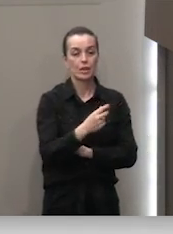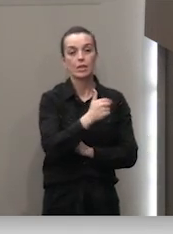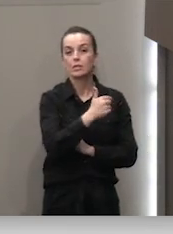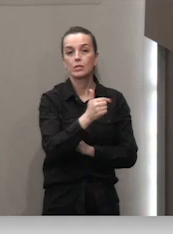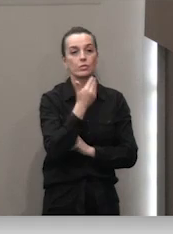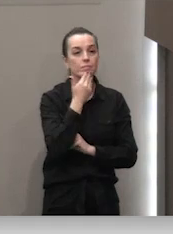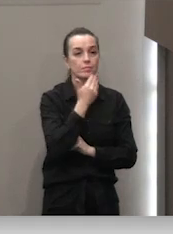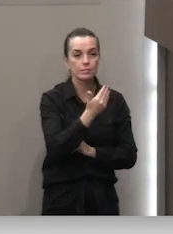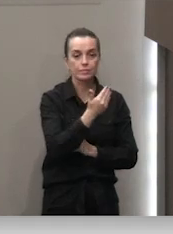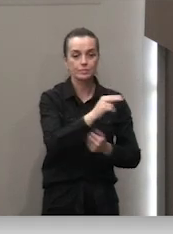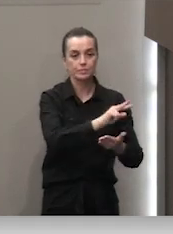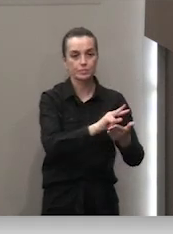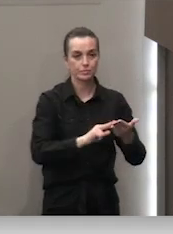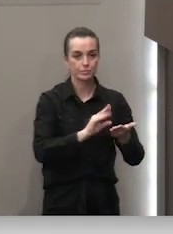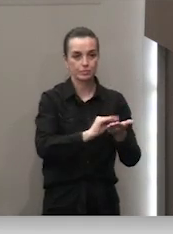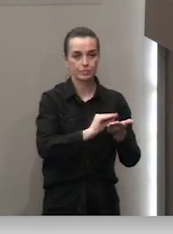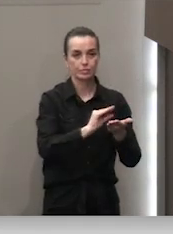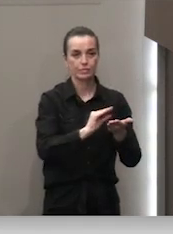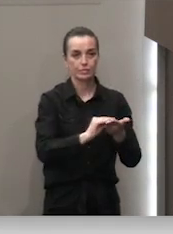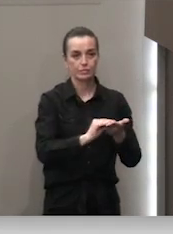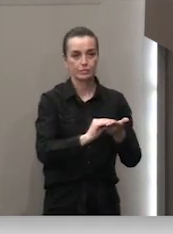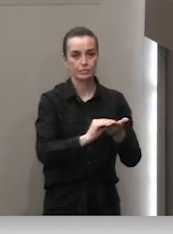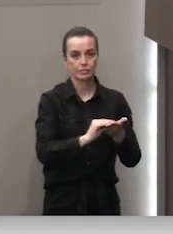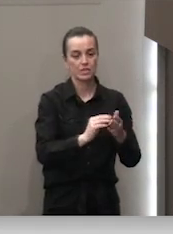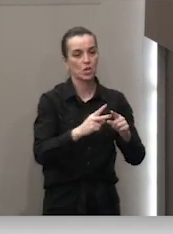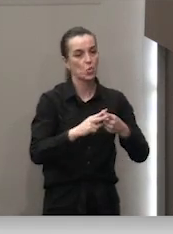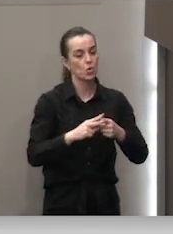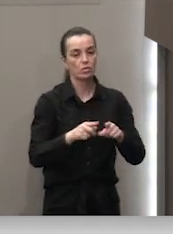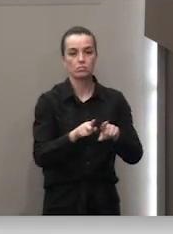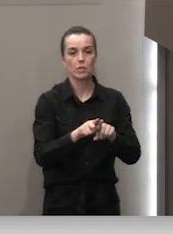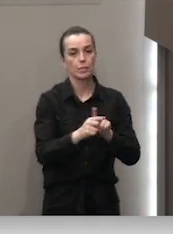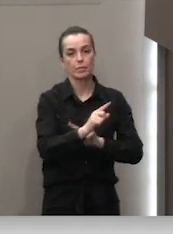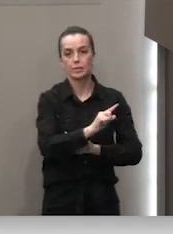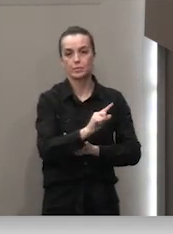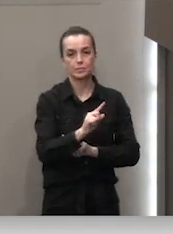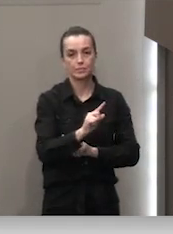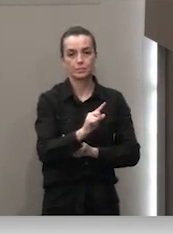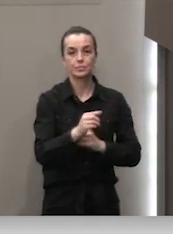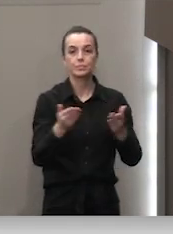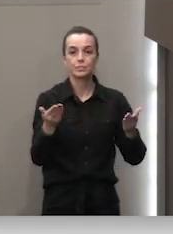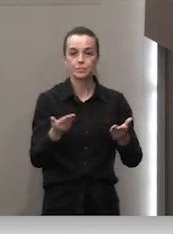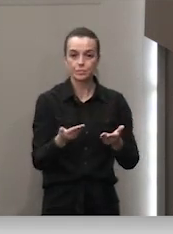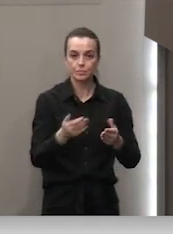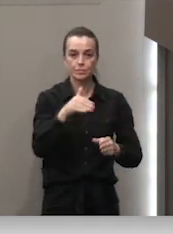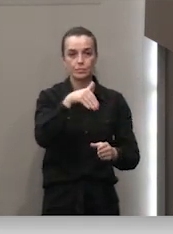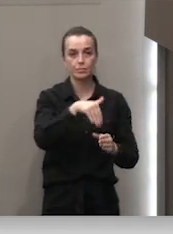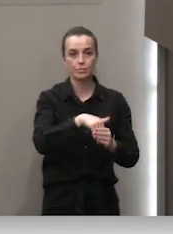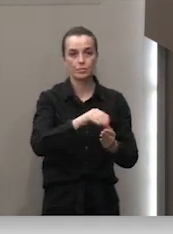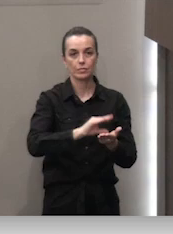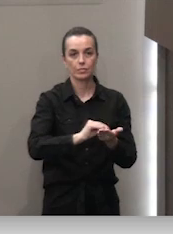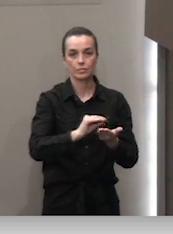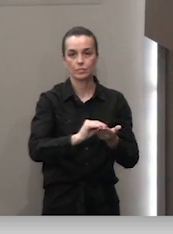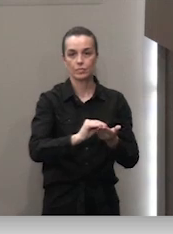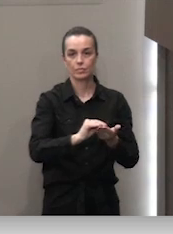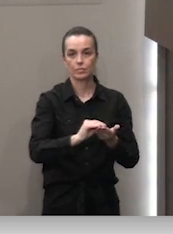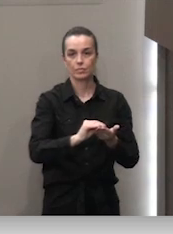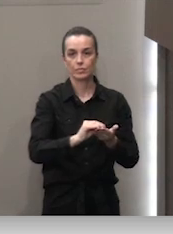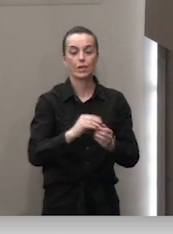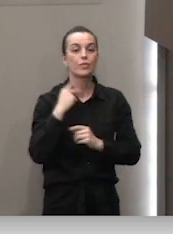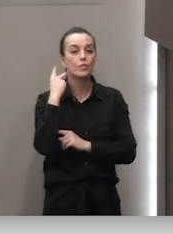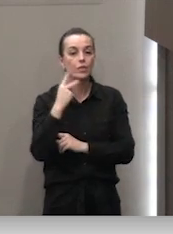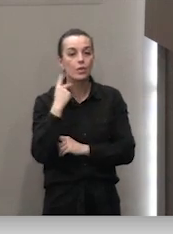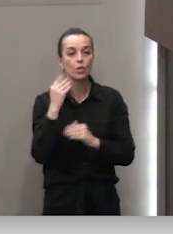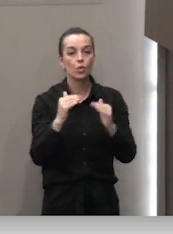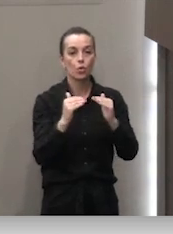havendo requerimento de leitura da ata nem retificações a fazer, coloco em votação a ata. Os vereadores que